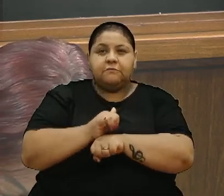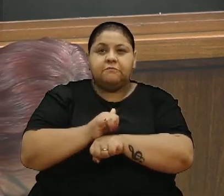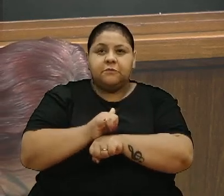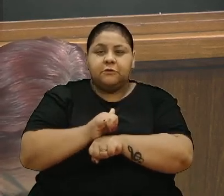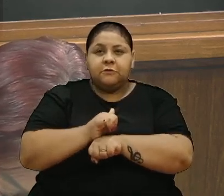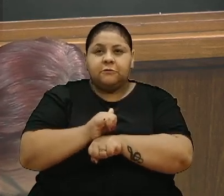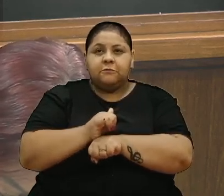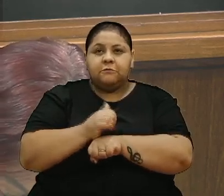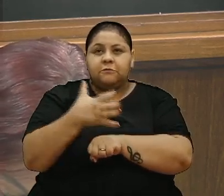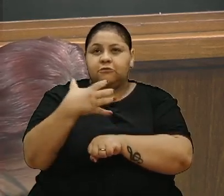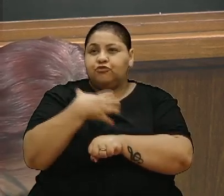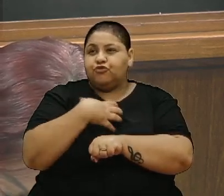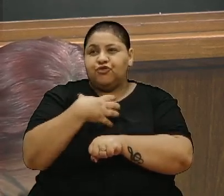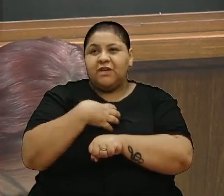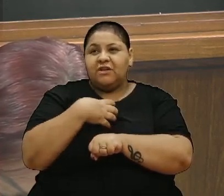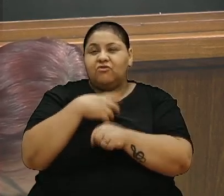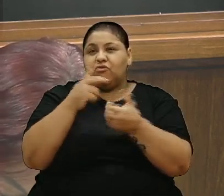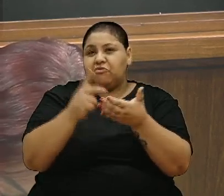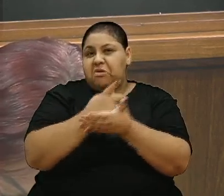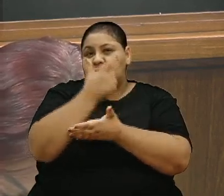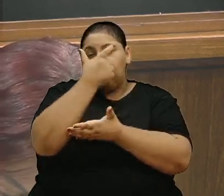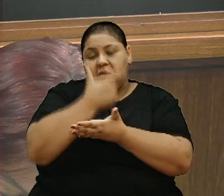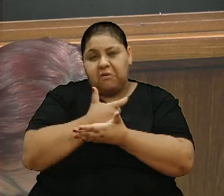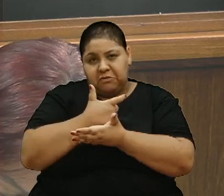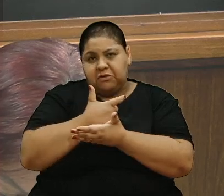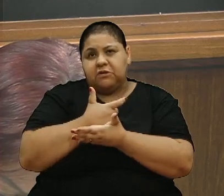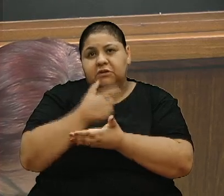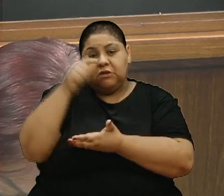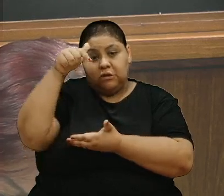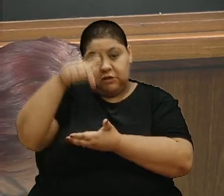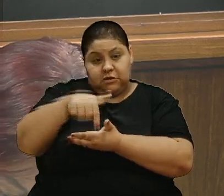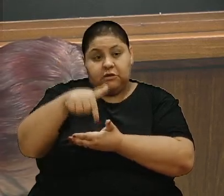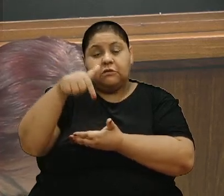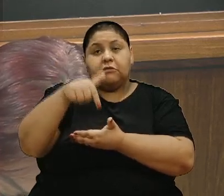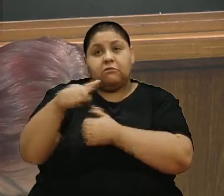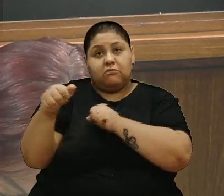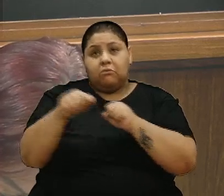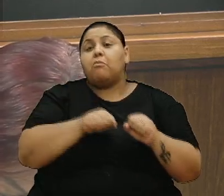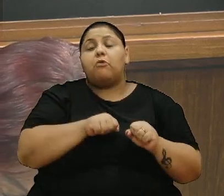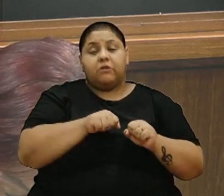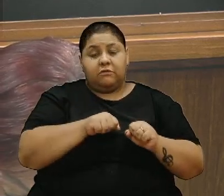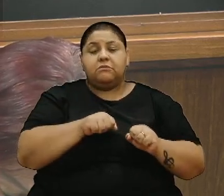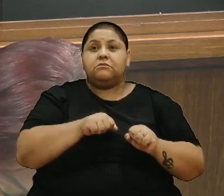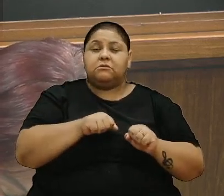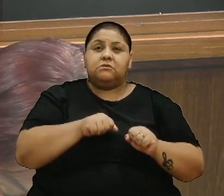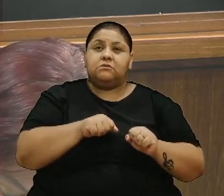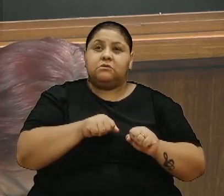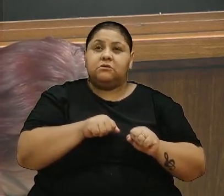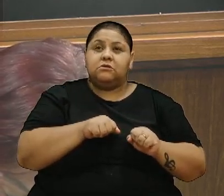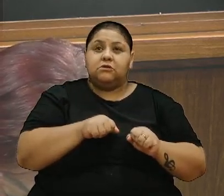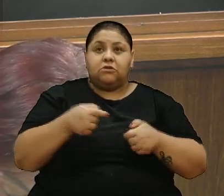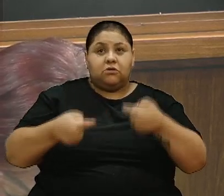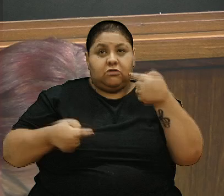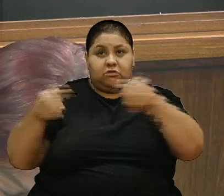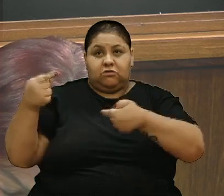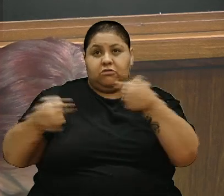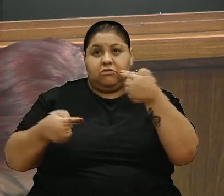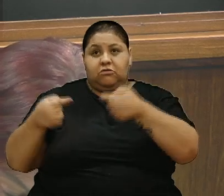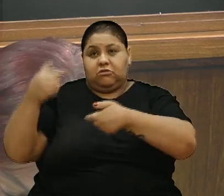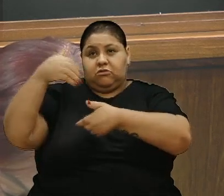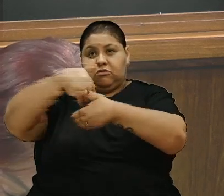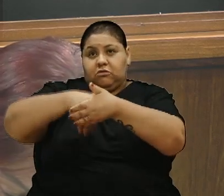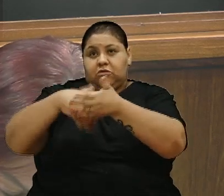de uma forma desnecessária. Eu acho que, inclusive, este é um caso que poderia estar sendo debatido na comissão